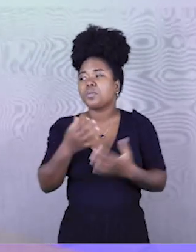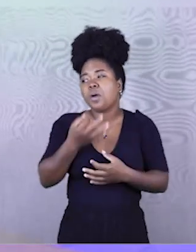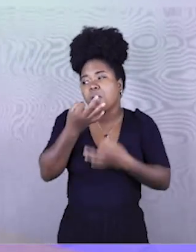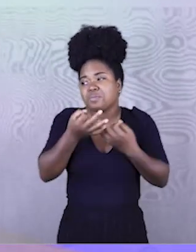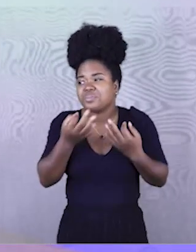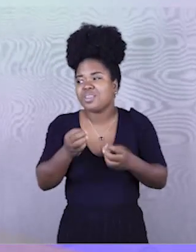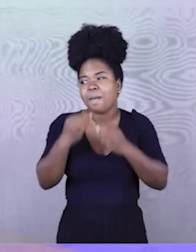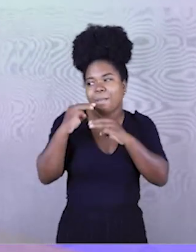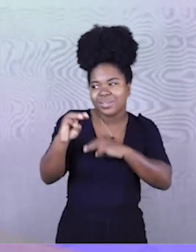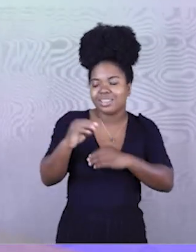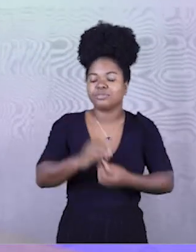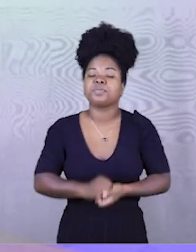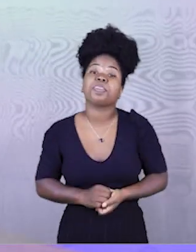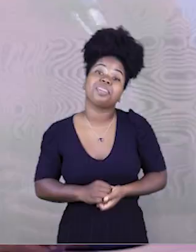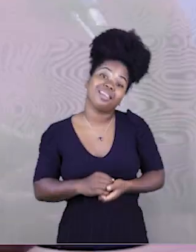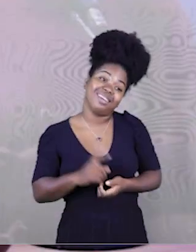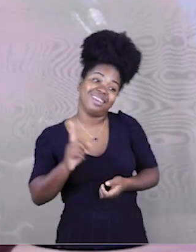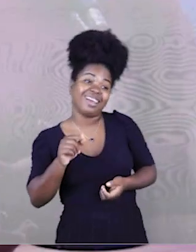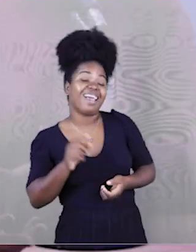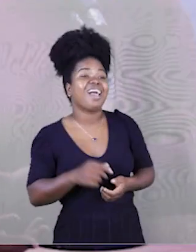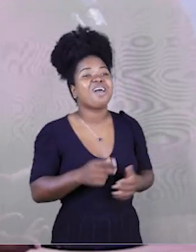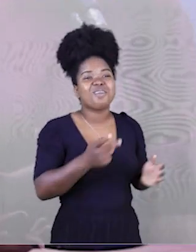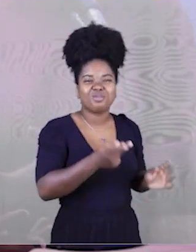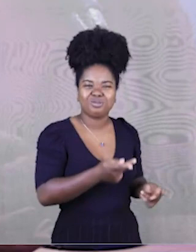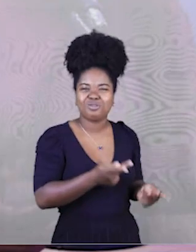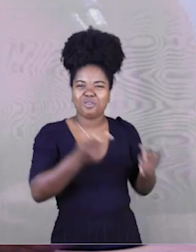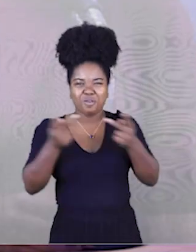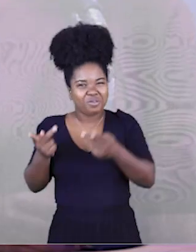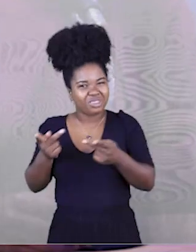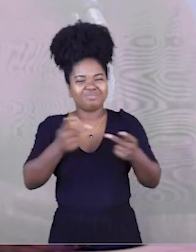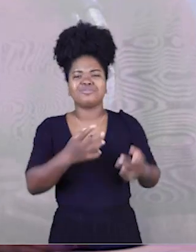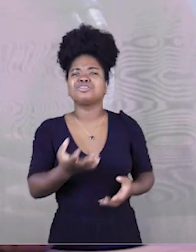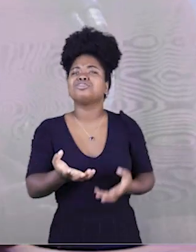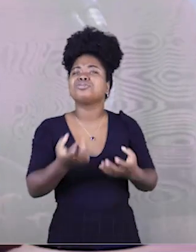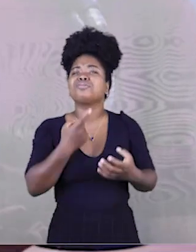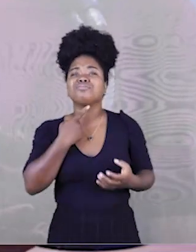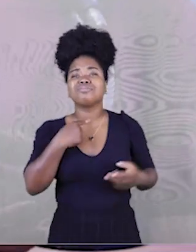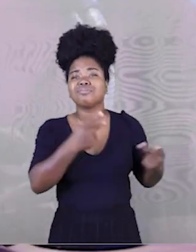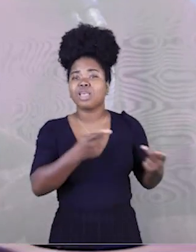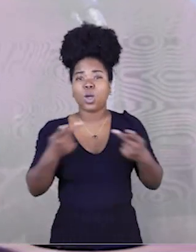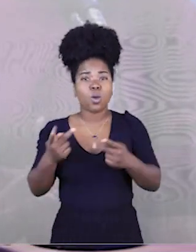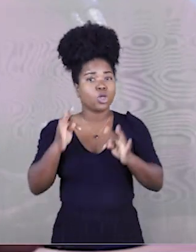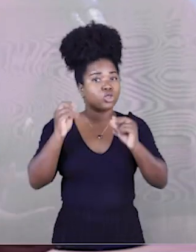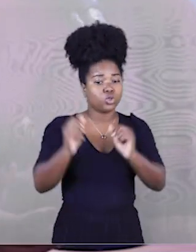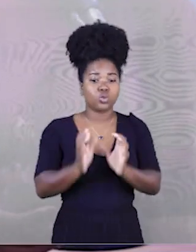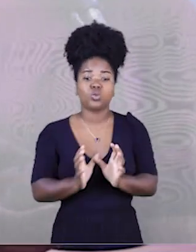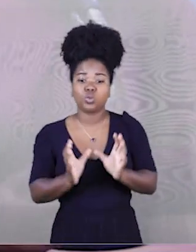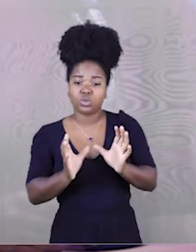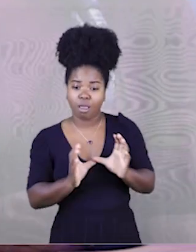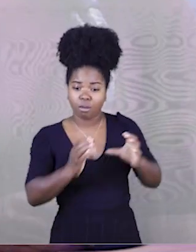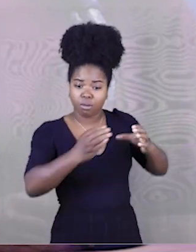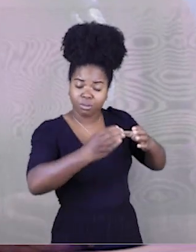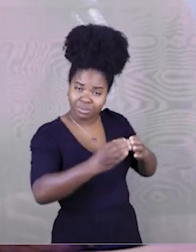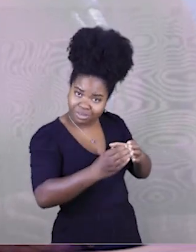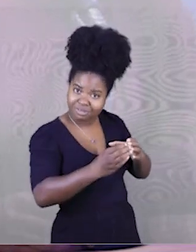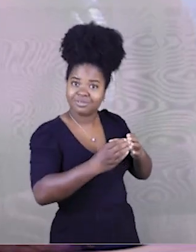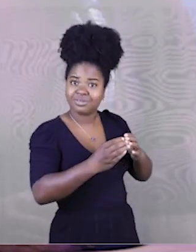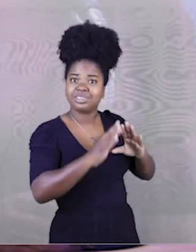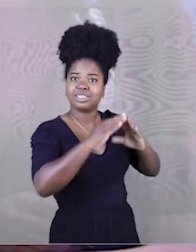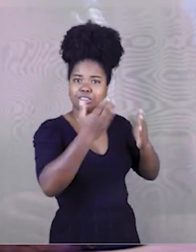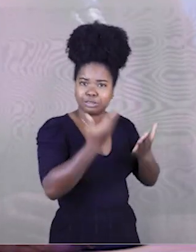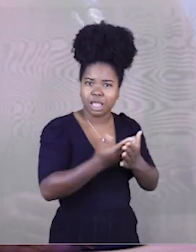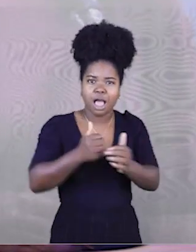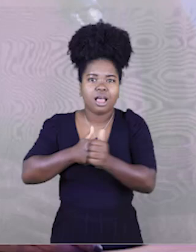ou um recado para eles? Na verdade, um convite, Bia. Eu gostaria de convidar toda a comunidade escolar a acompanhar as nossas